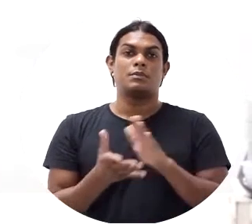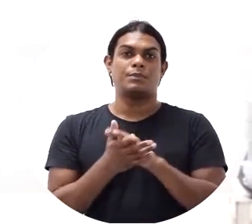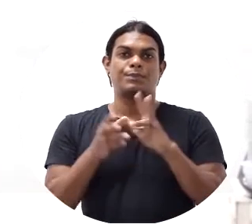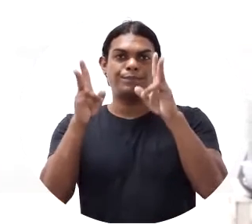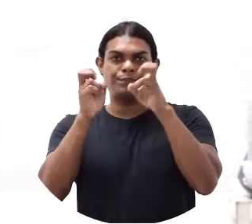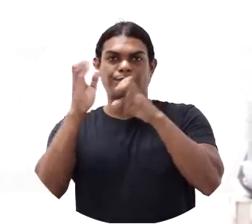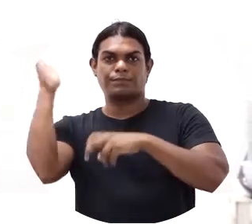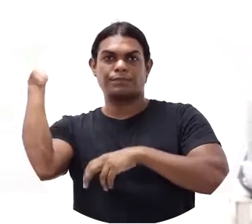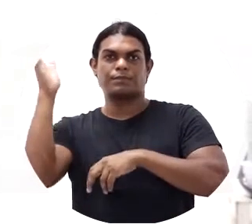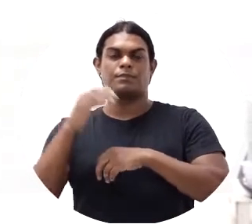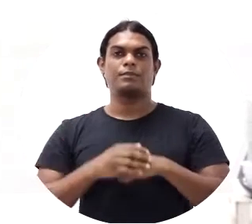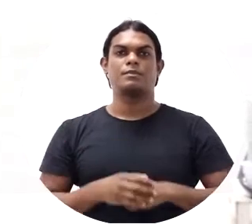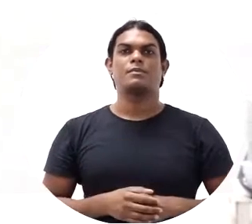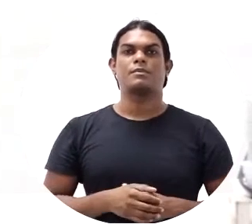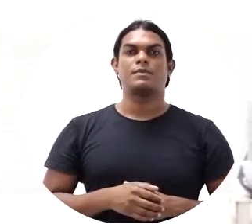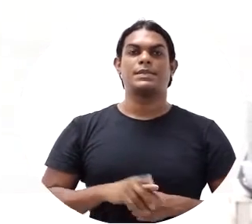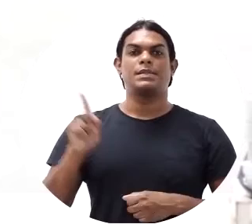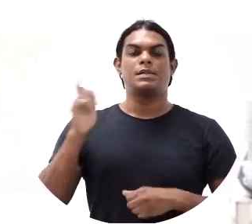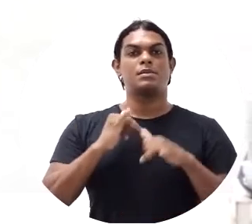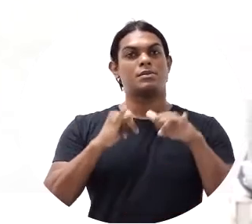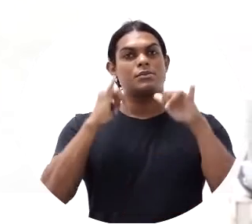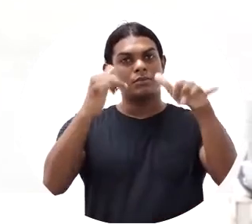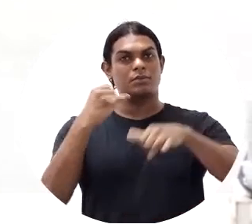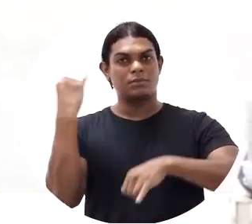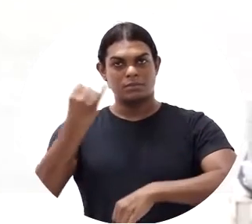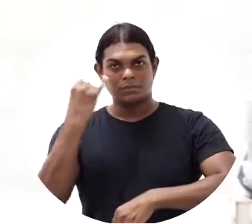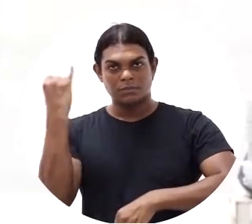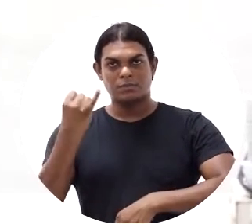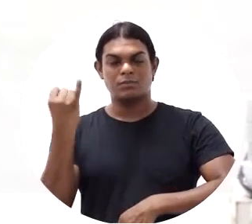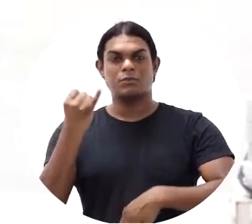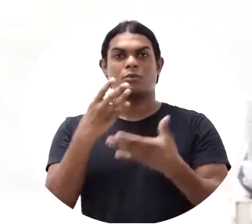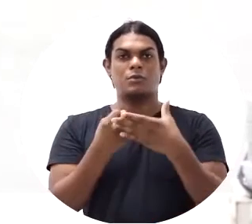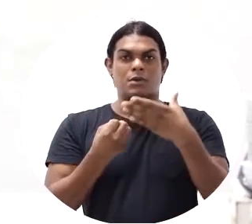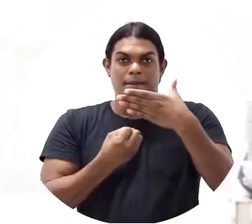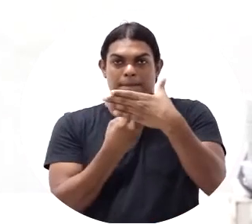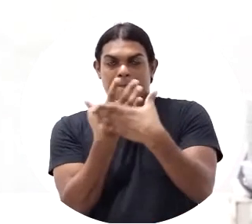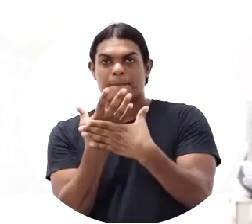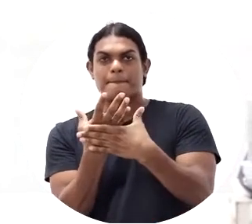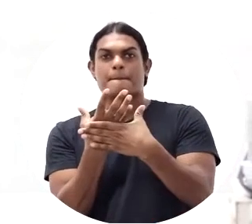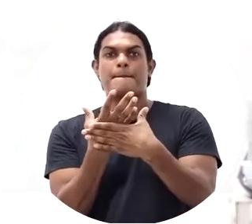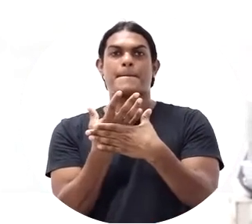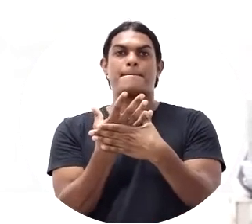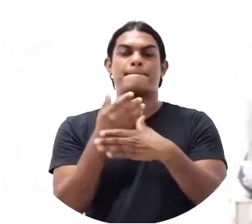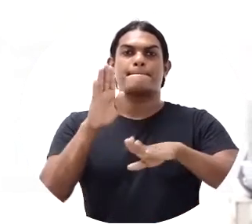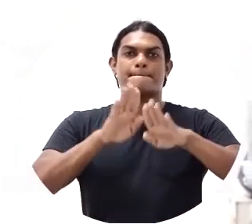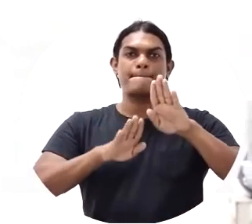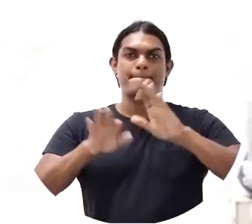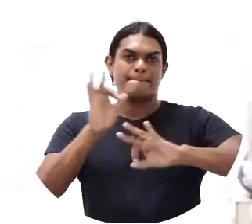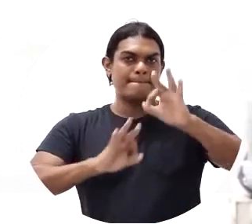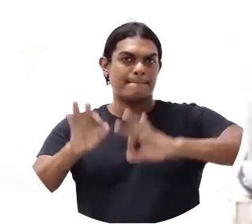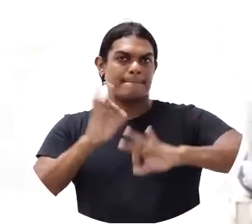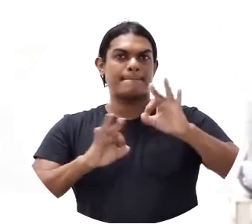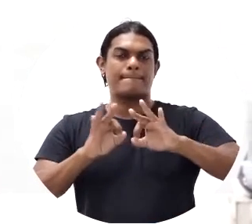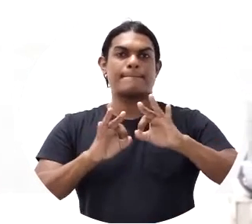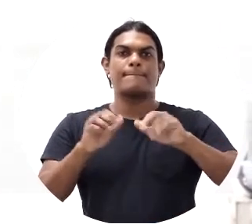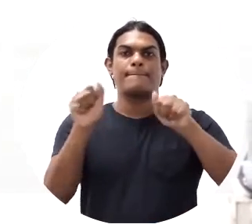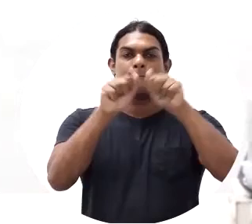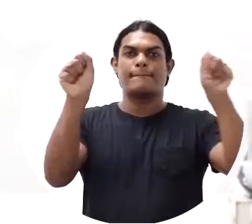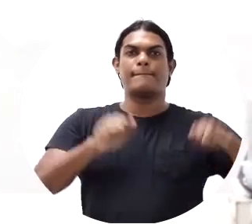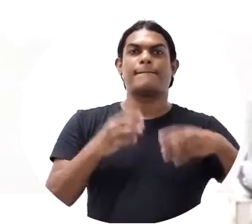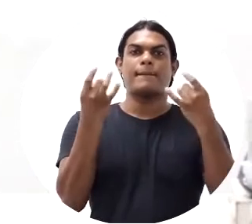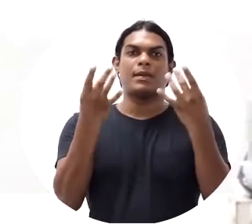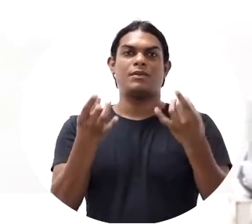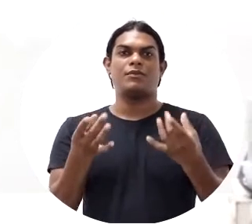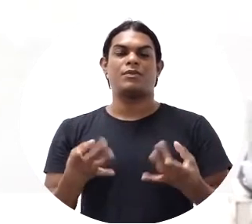Então, observe aí no diagrama que as informações necessárias para a criação, execução e manutenção de um sistema de previsão